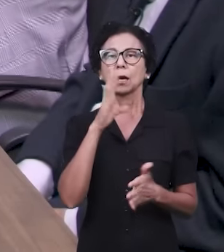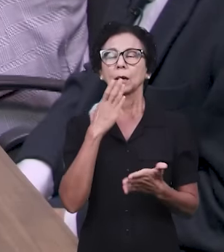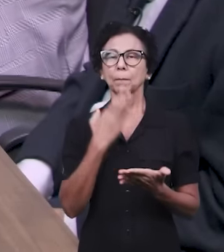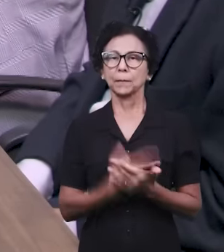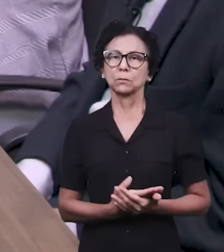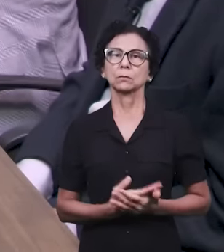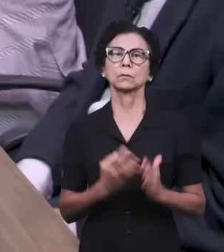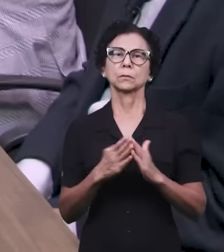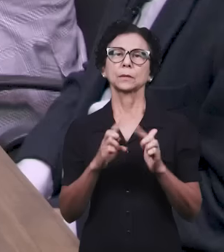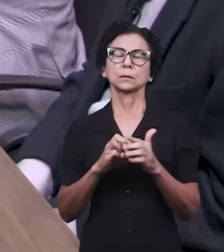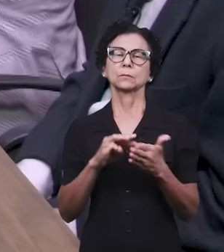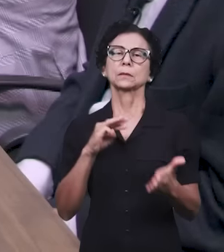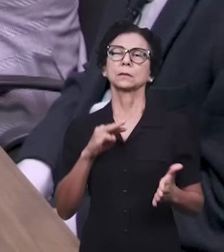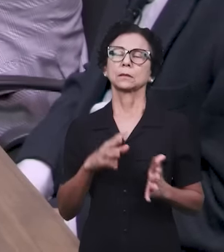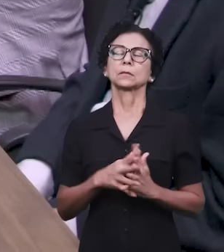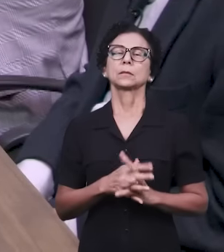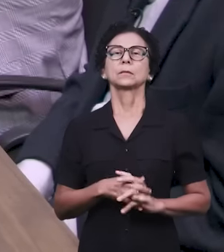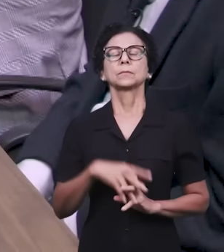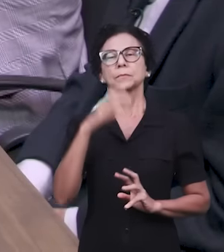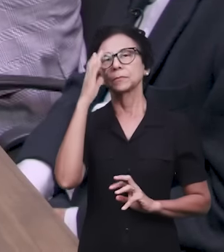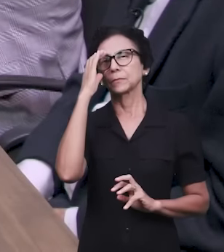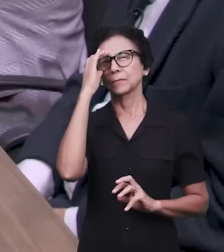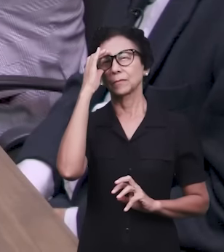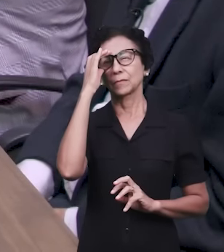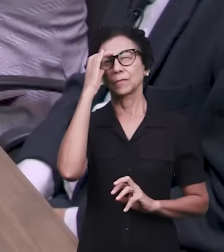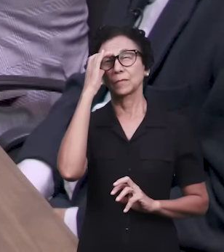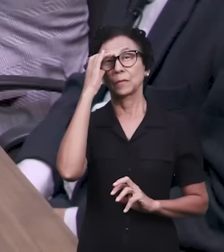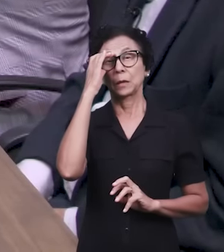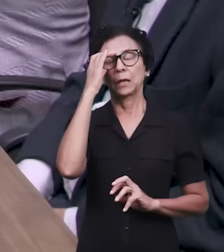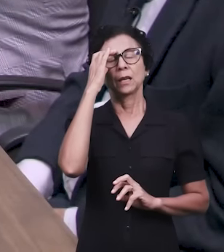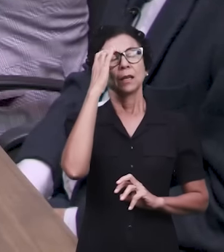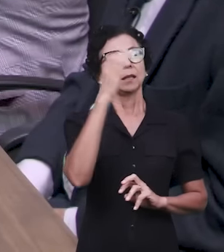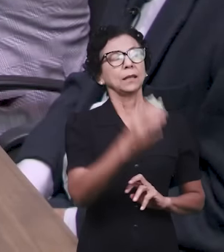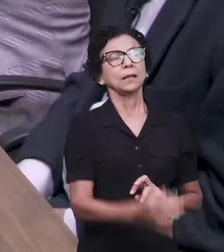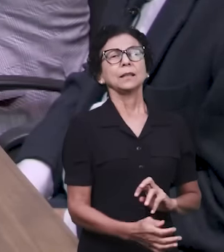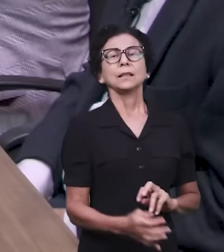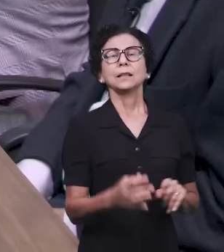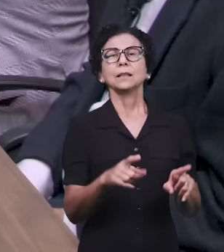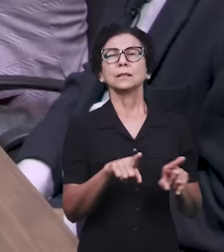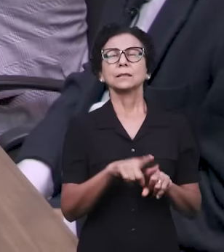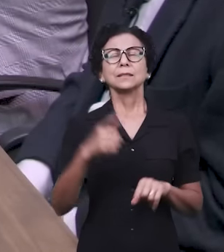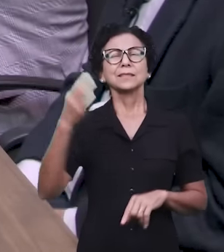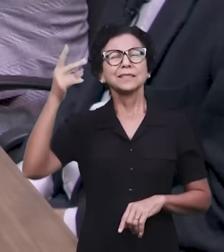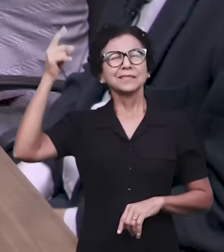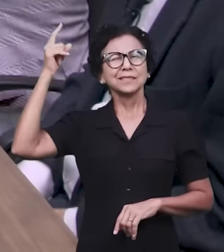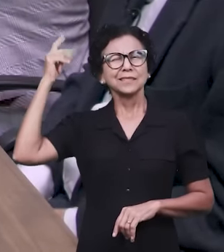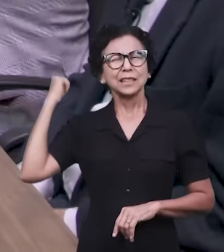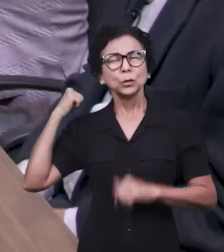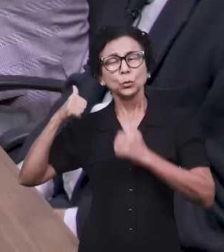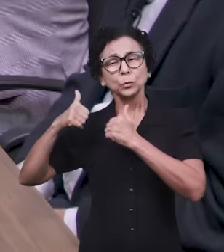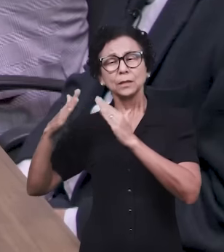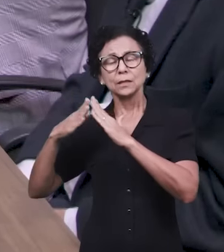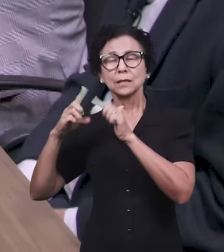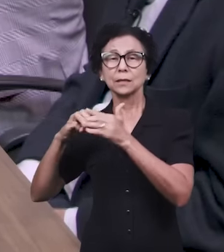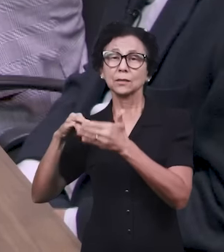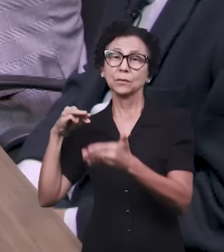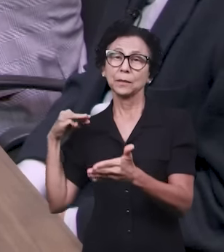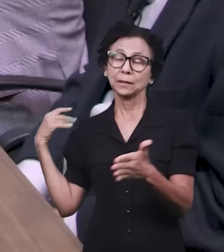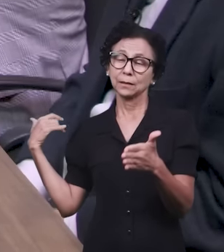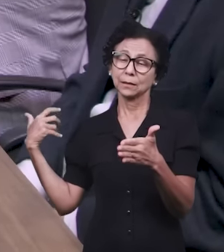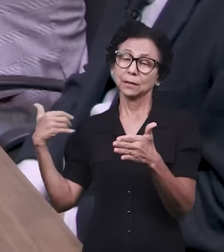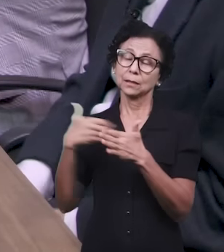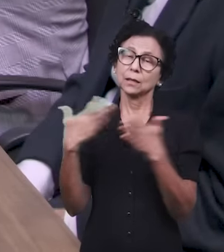Cristã Maranata é uma igreja séria. E nós temos, Josias, essa é uma revelação lá atrás, no início da igreja. Nós hoje temos uma